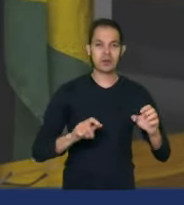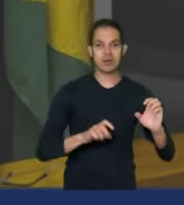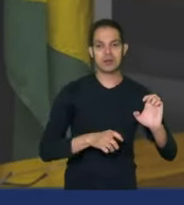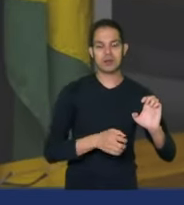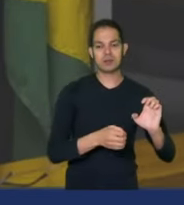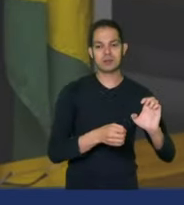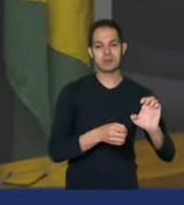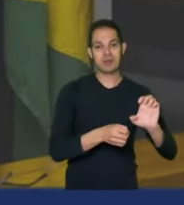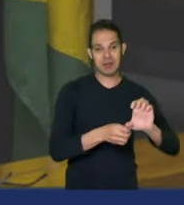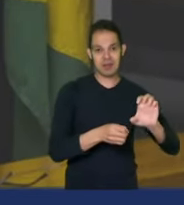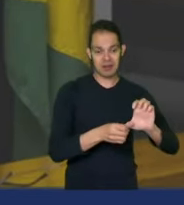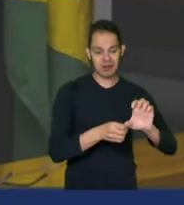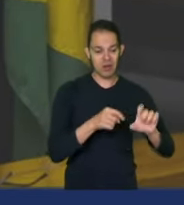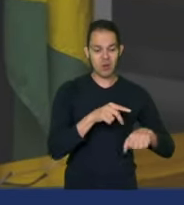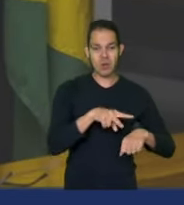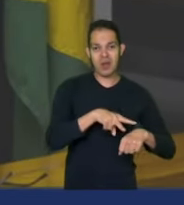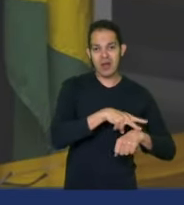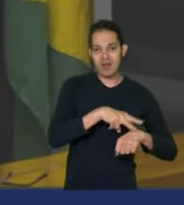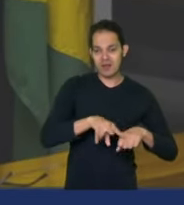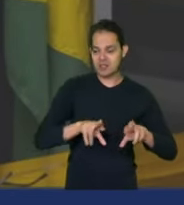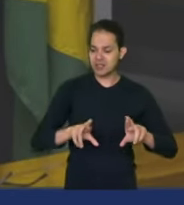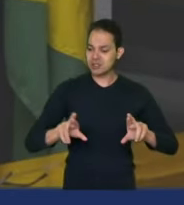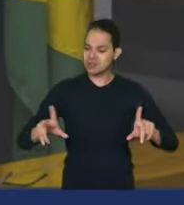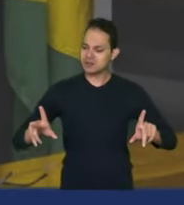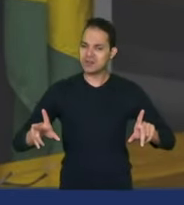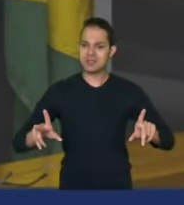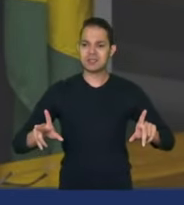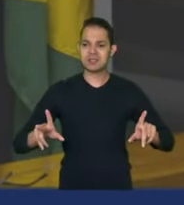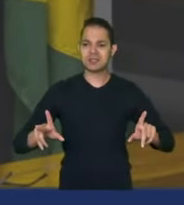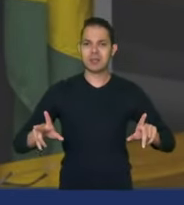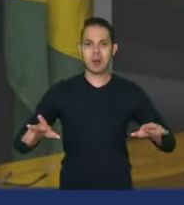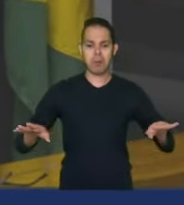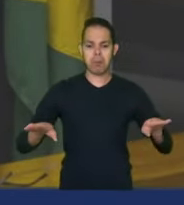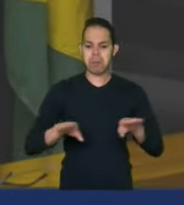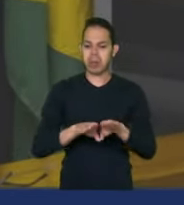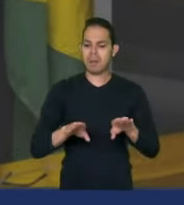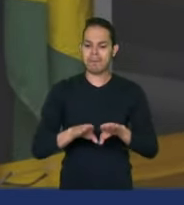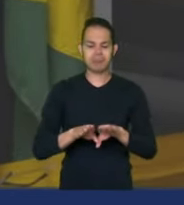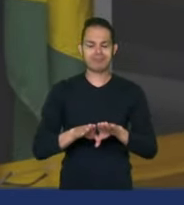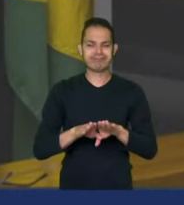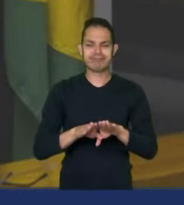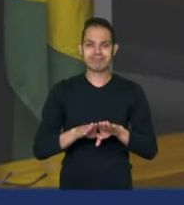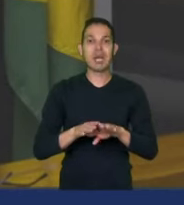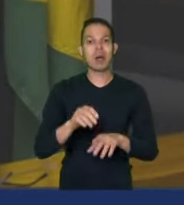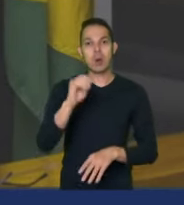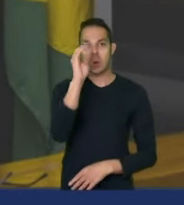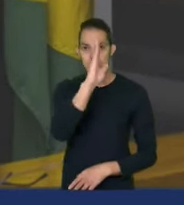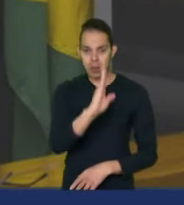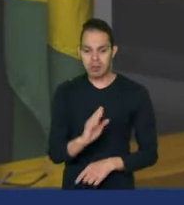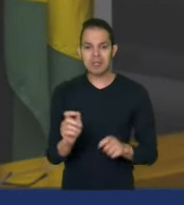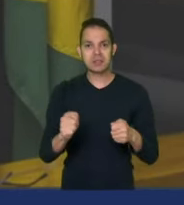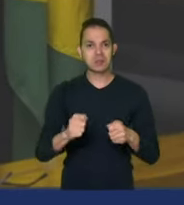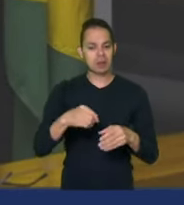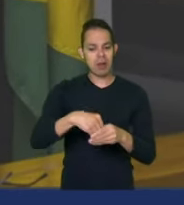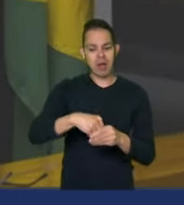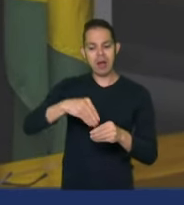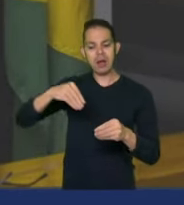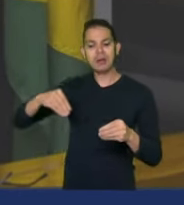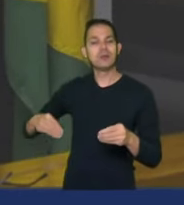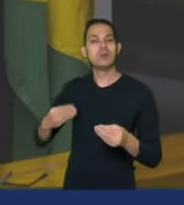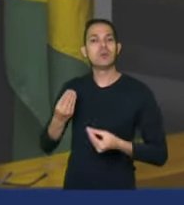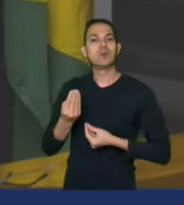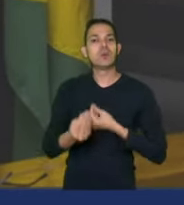verde. Não existe justificativa para este paralelo. O Brasil poderia se safar tendo, portanto,